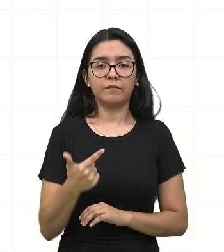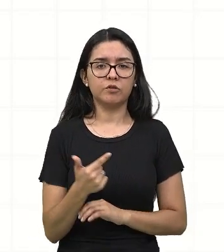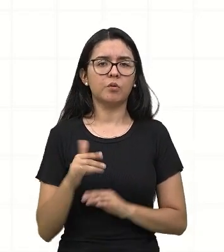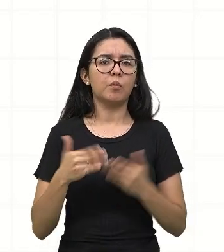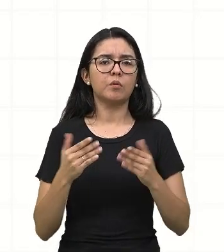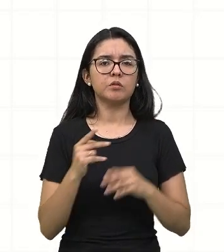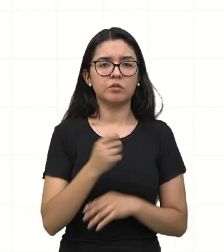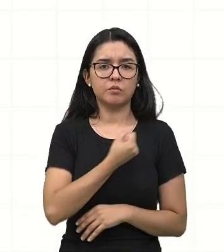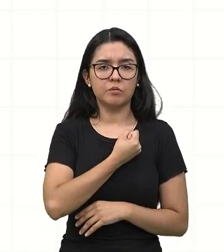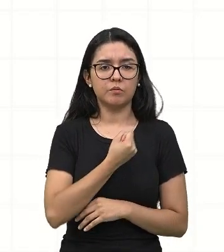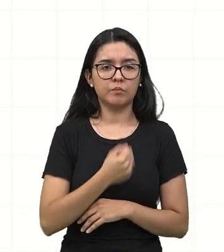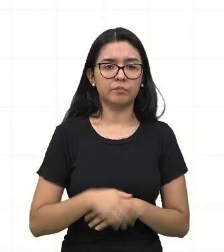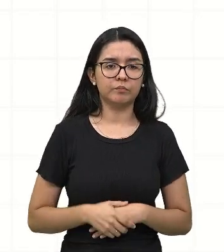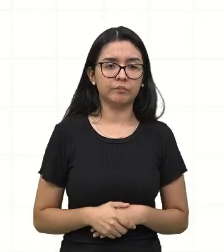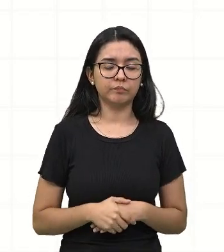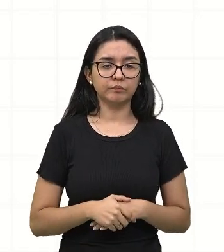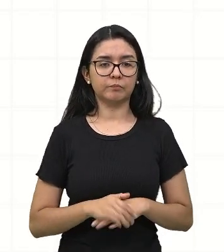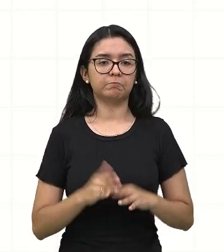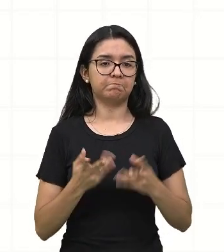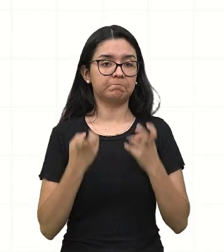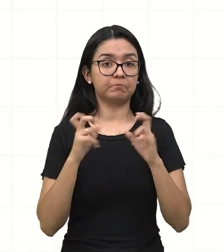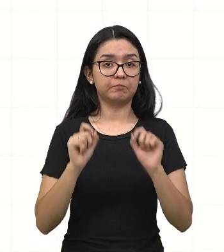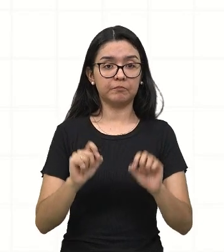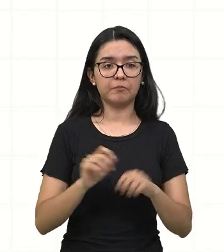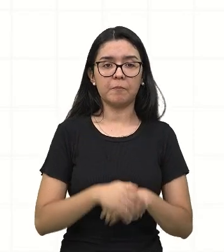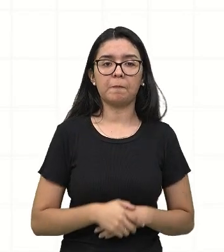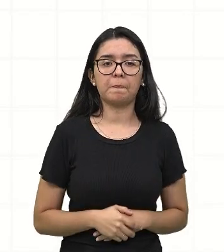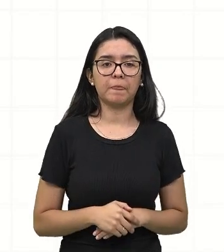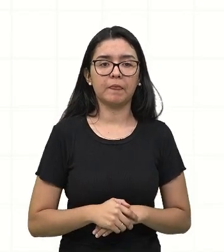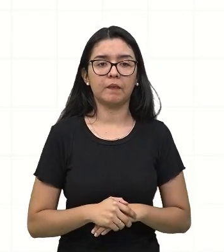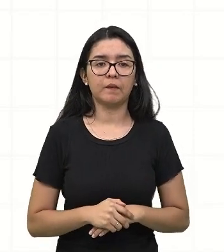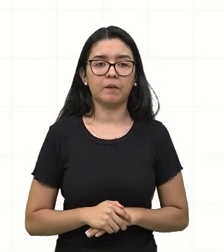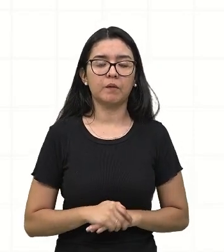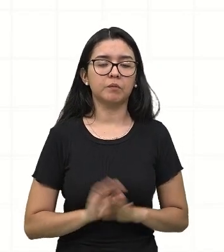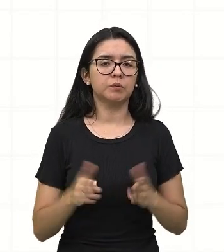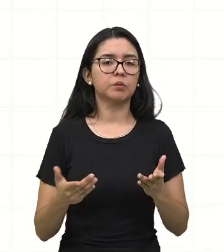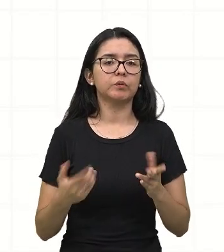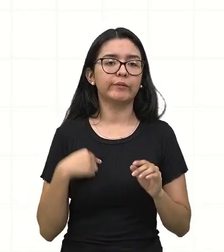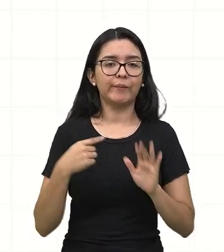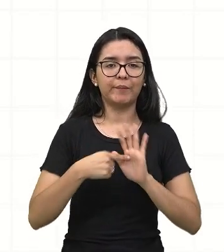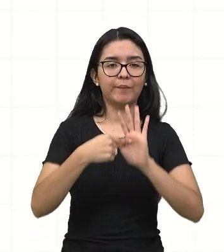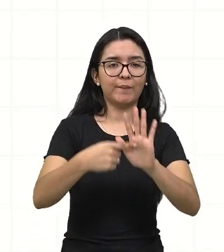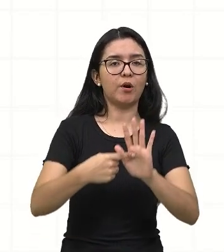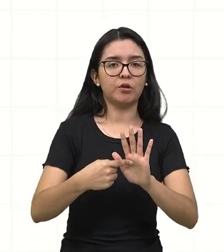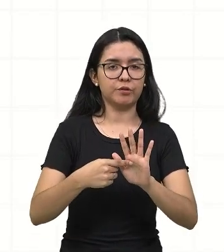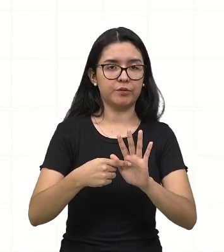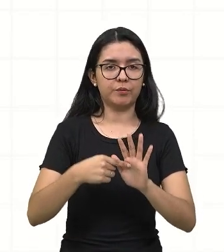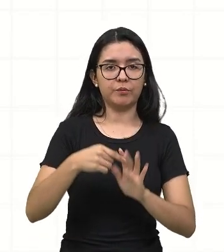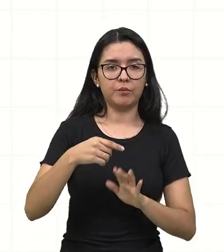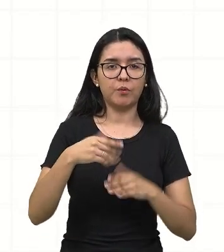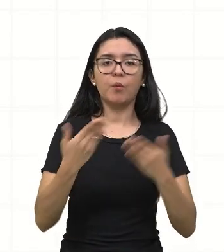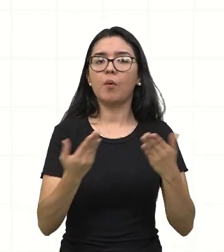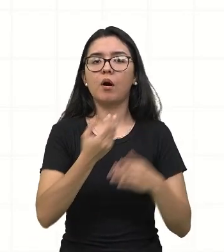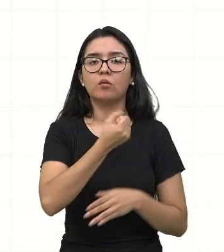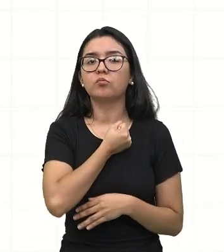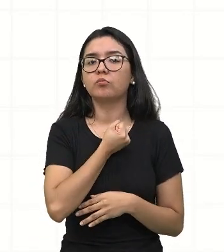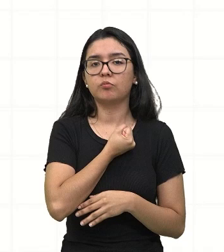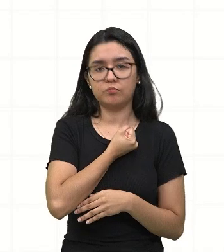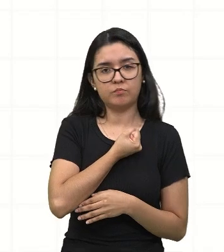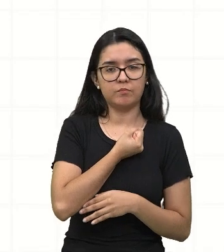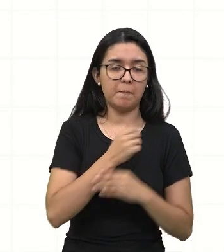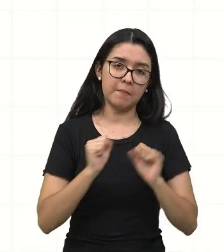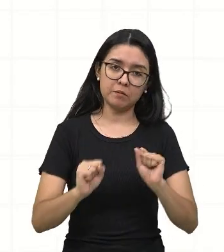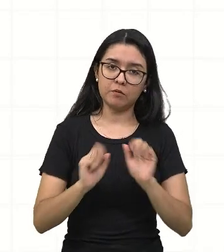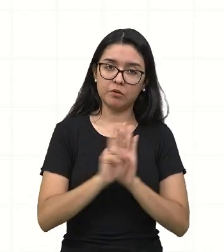é esse? Bom, olha aqui, alunos. Um certo número. Não sei quem é esse número. Posso representar esse número